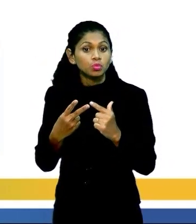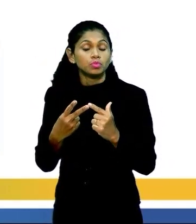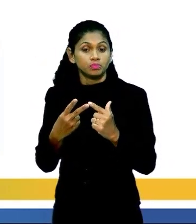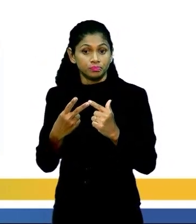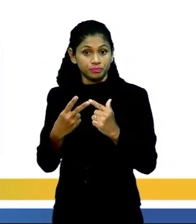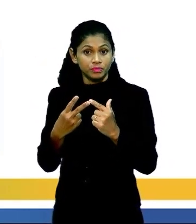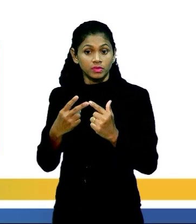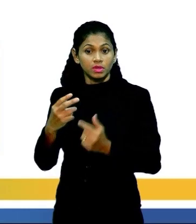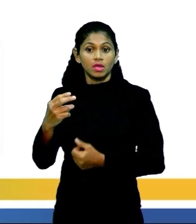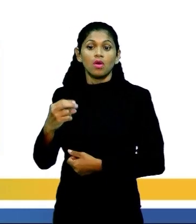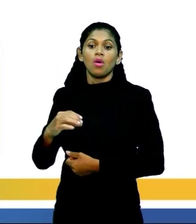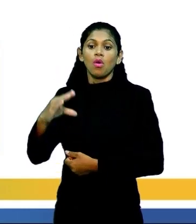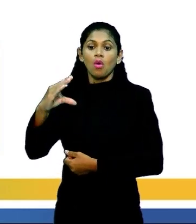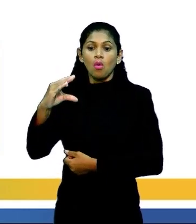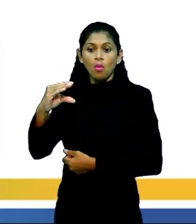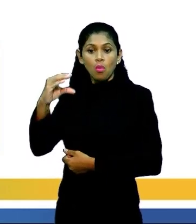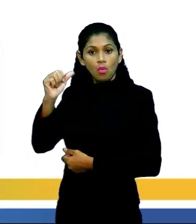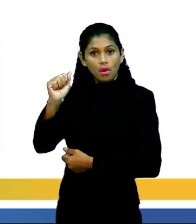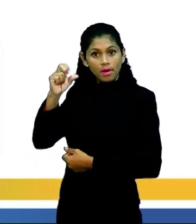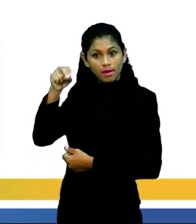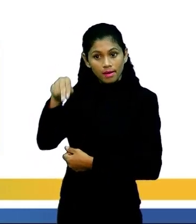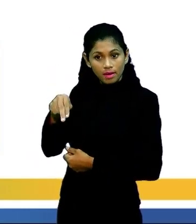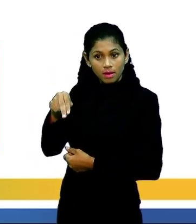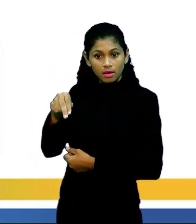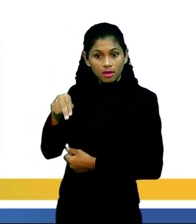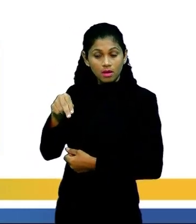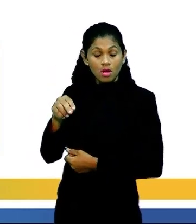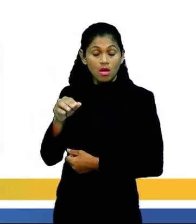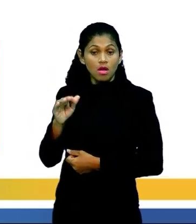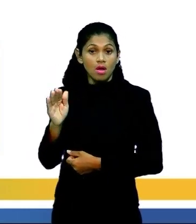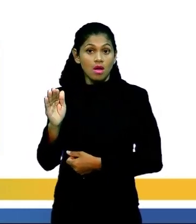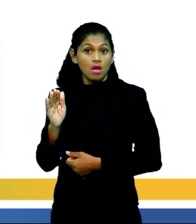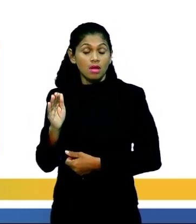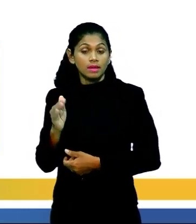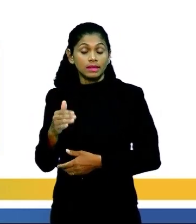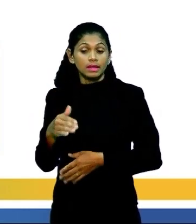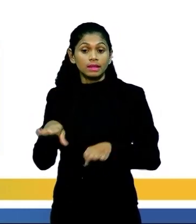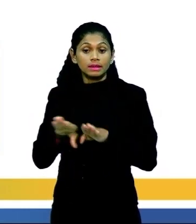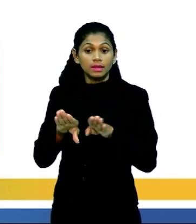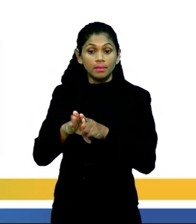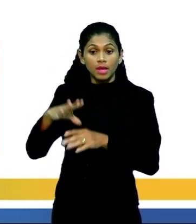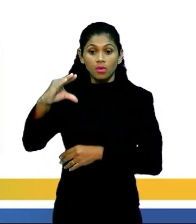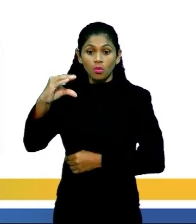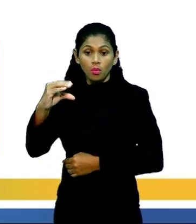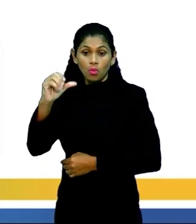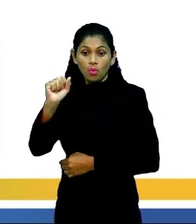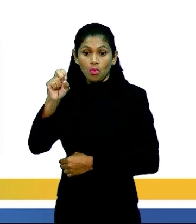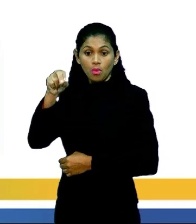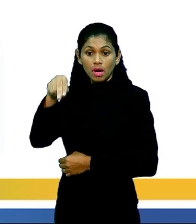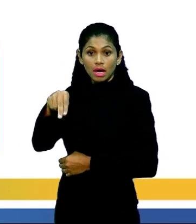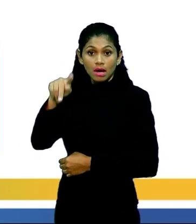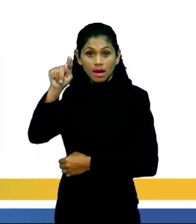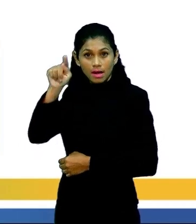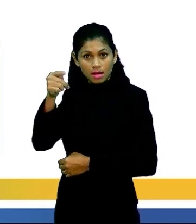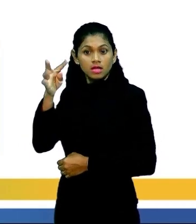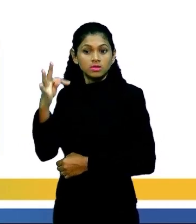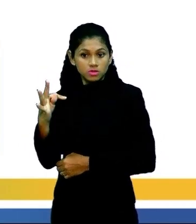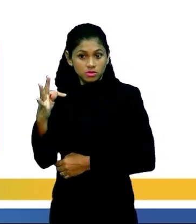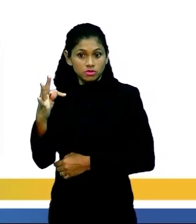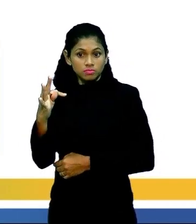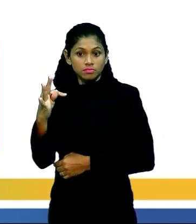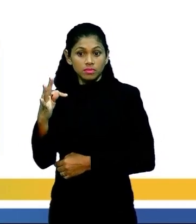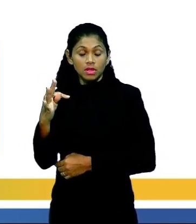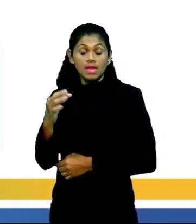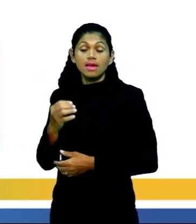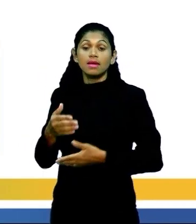O cannot ou o cannot junto, ok? Nós temos essas três formas. E a primeira,